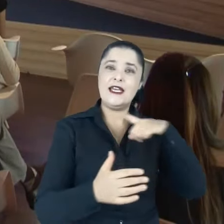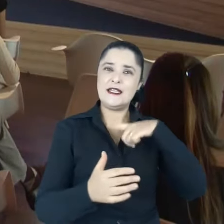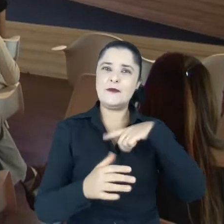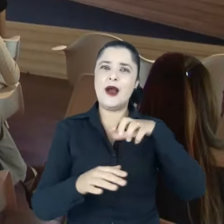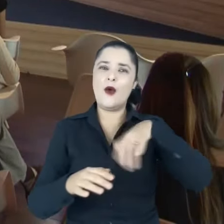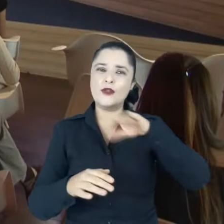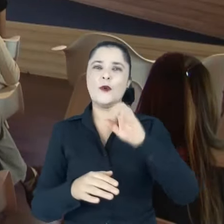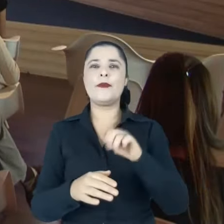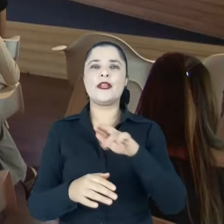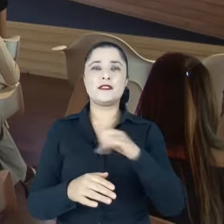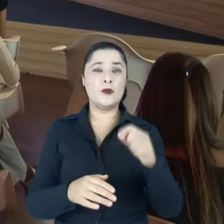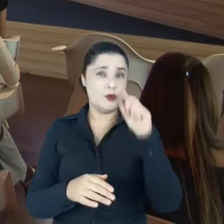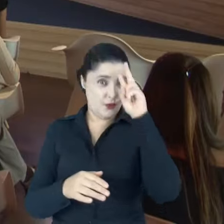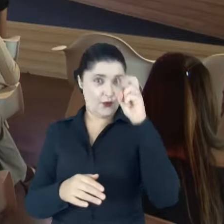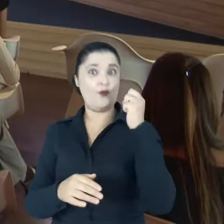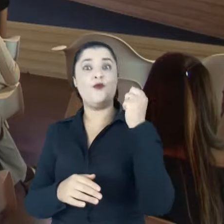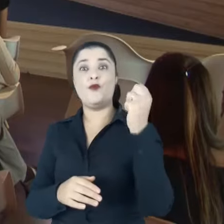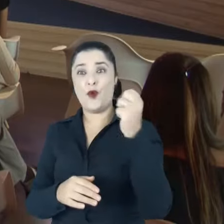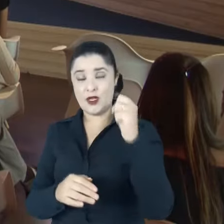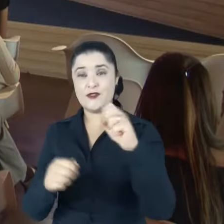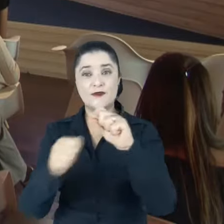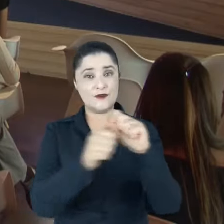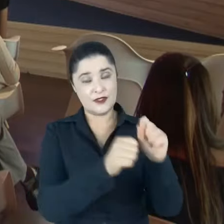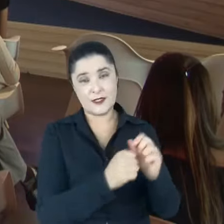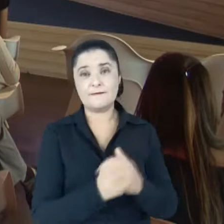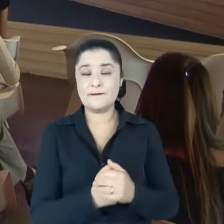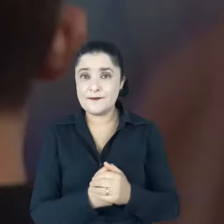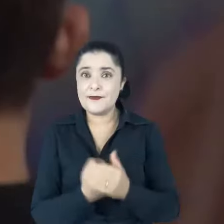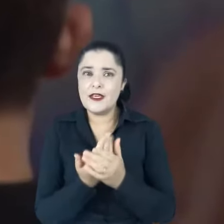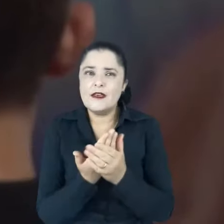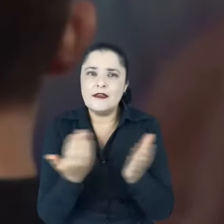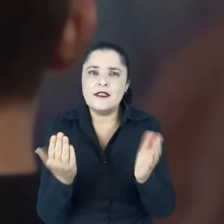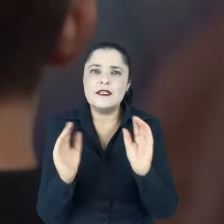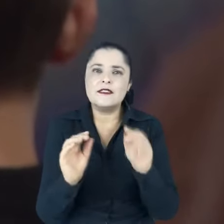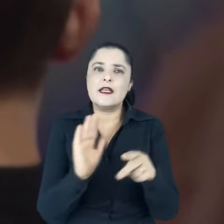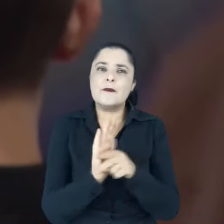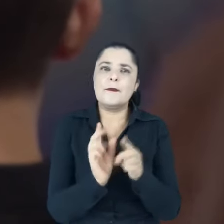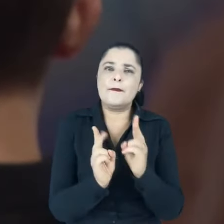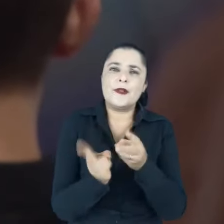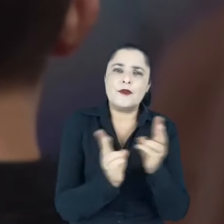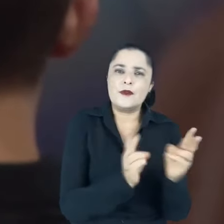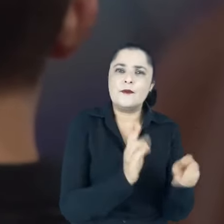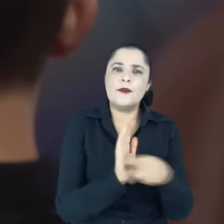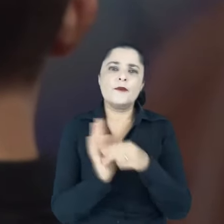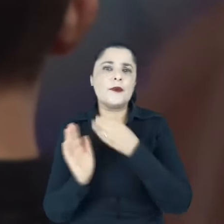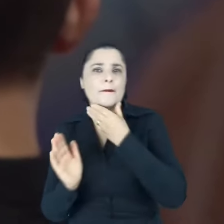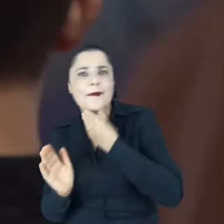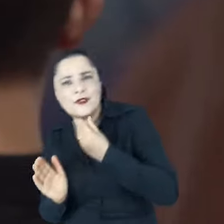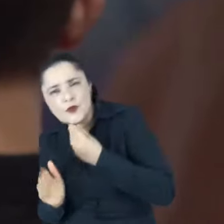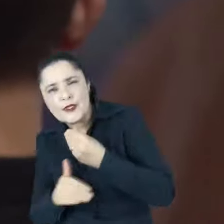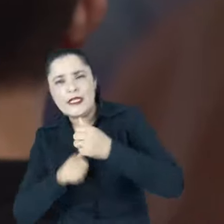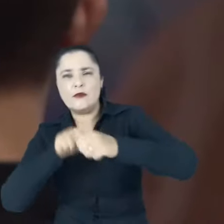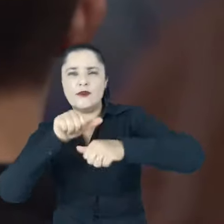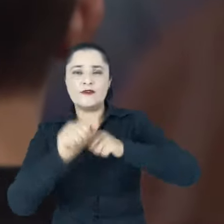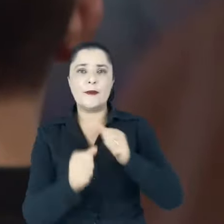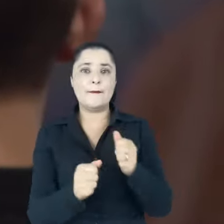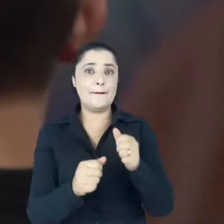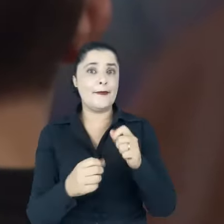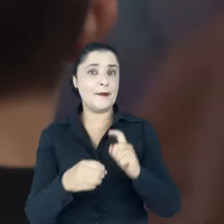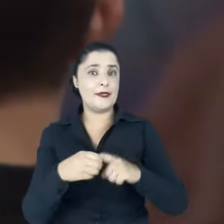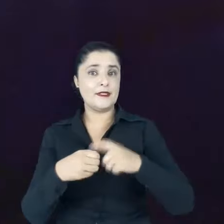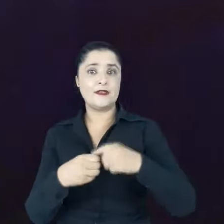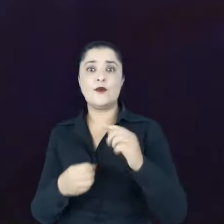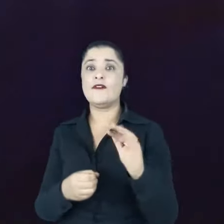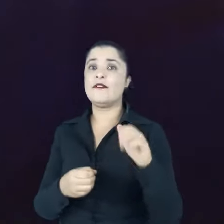de execução muito forte, e isso era predominantemente masculino. A gente fez uma parceria esse ano com a FATEC e com